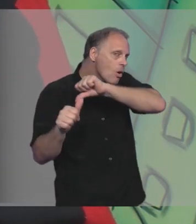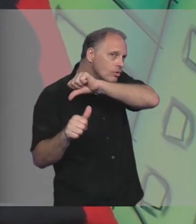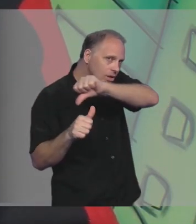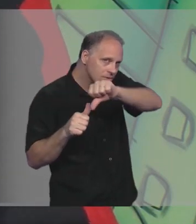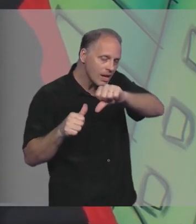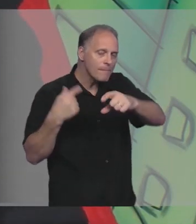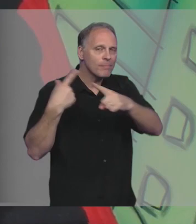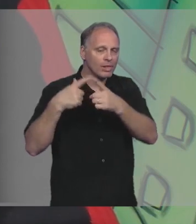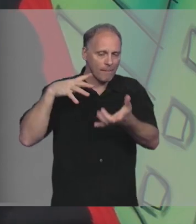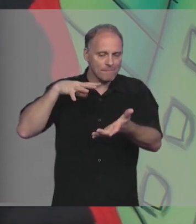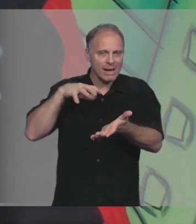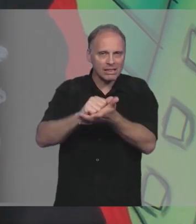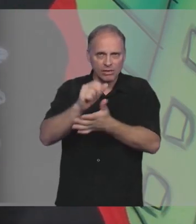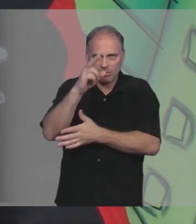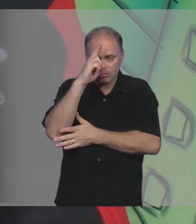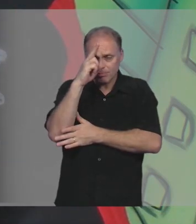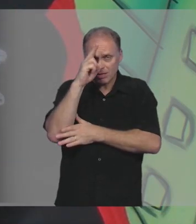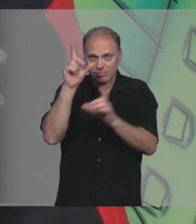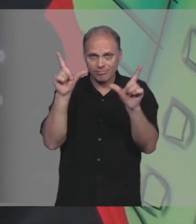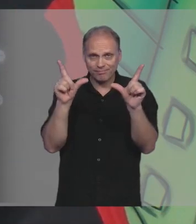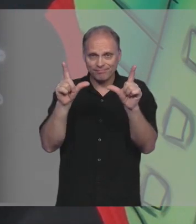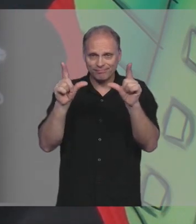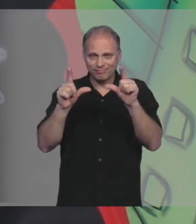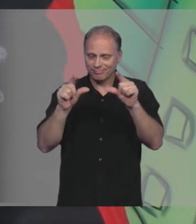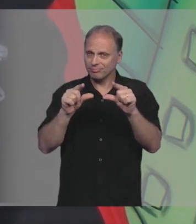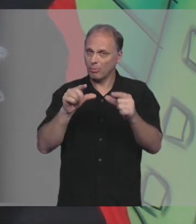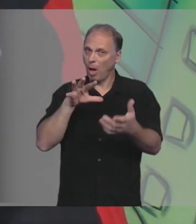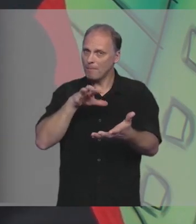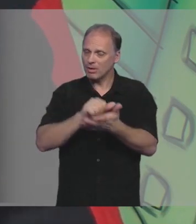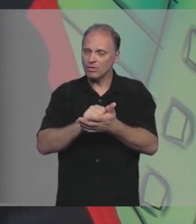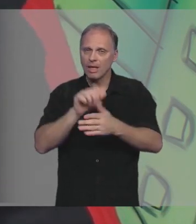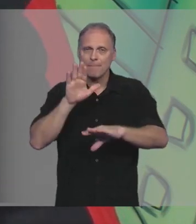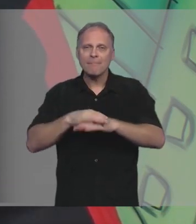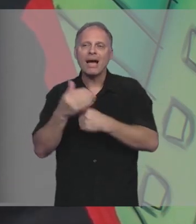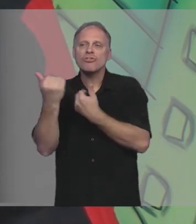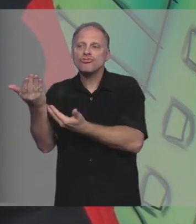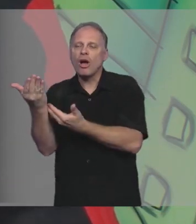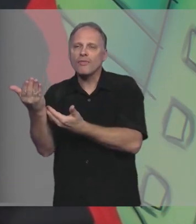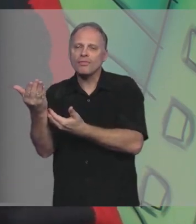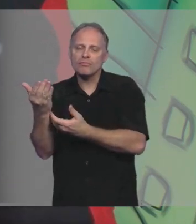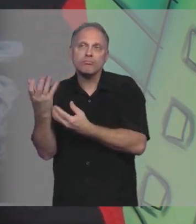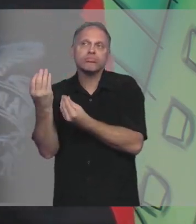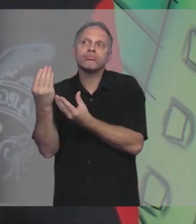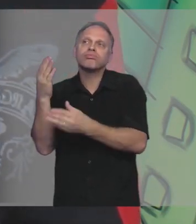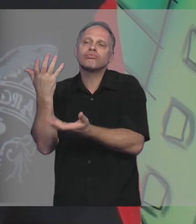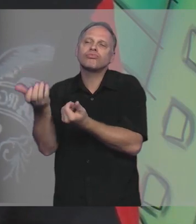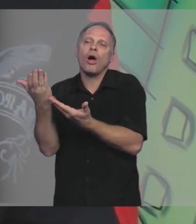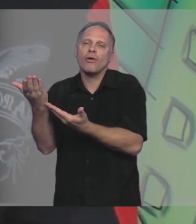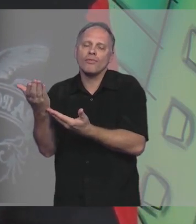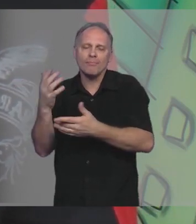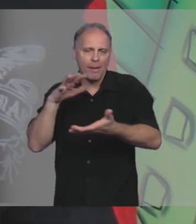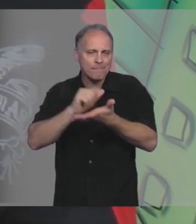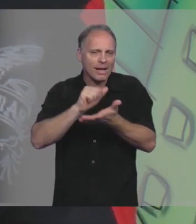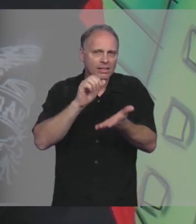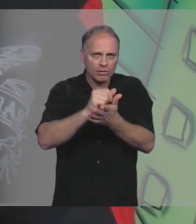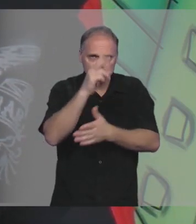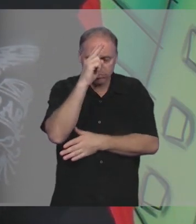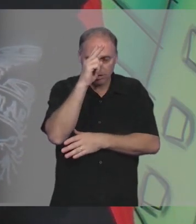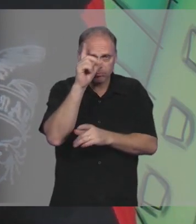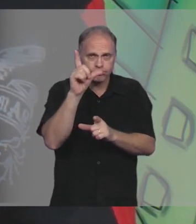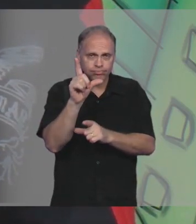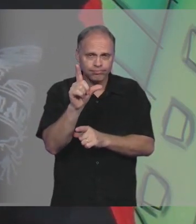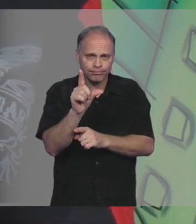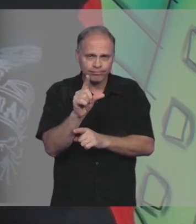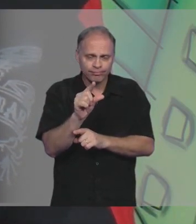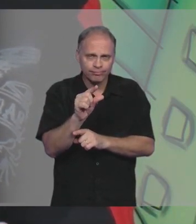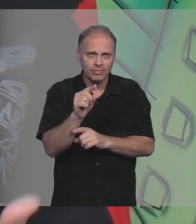matrícula do ensino médio está caindo. Nós temos mais jovens do que nunca, mas a matrícula do ensino médio está caindo. No censo